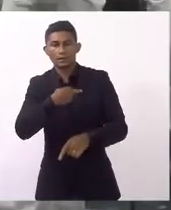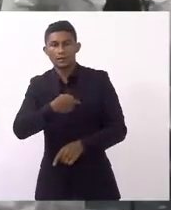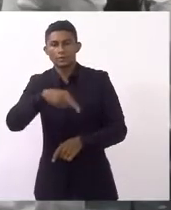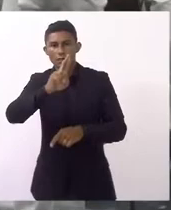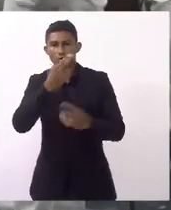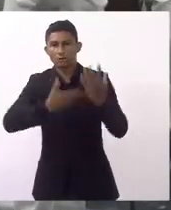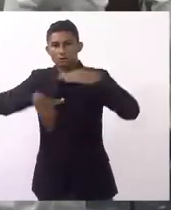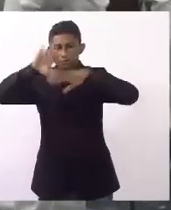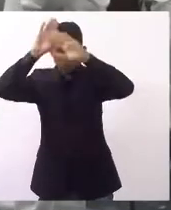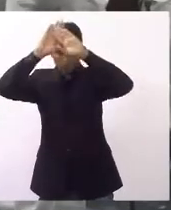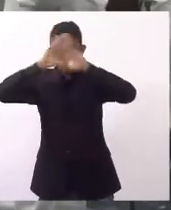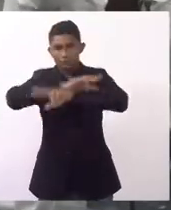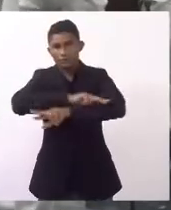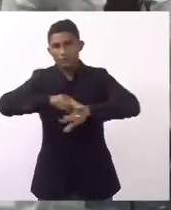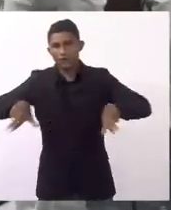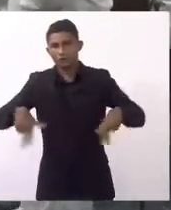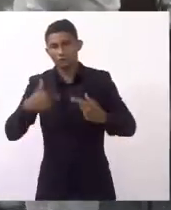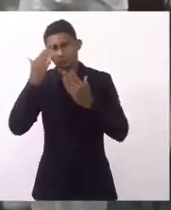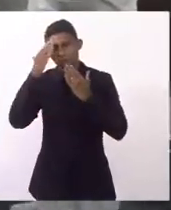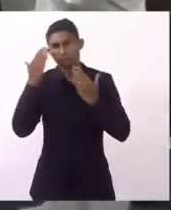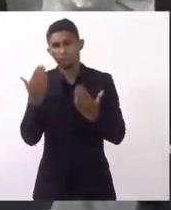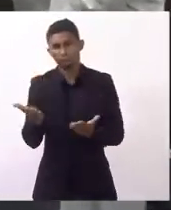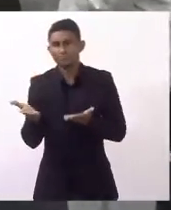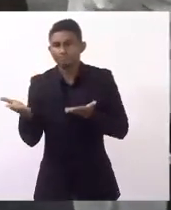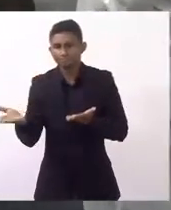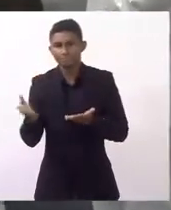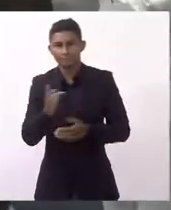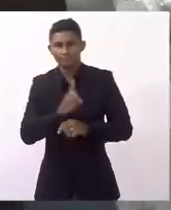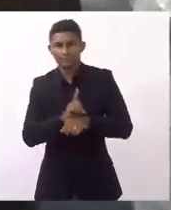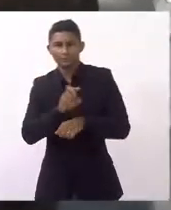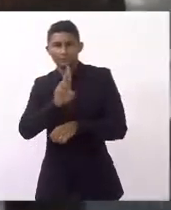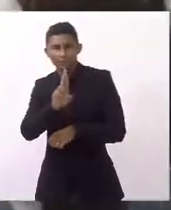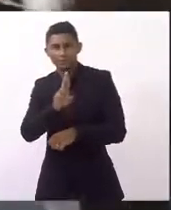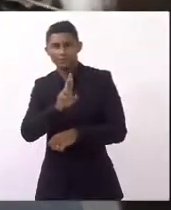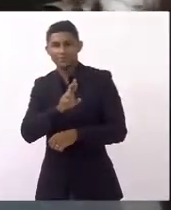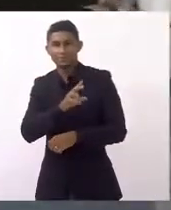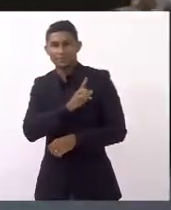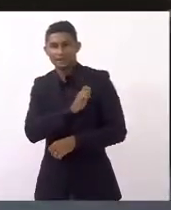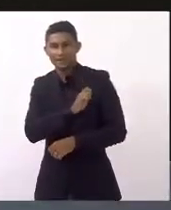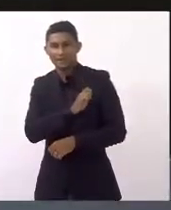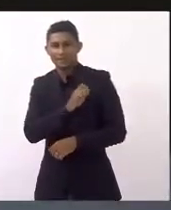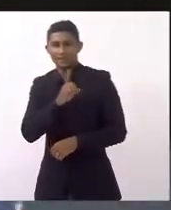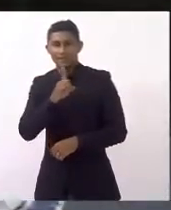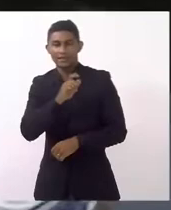dos orixás muito obrigada defensor Adriano a eu